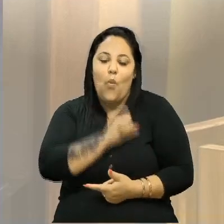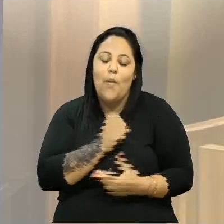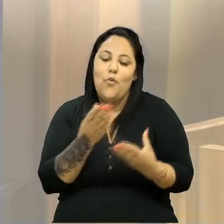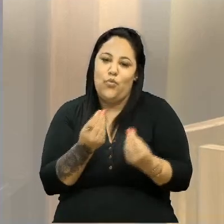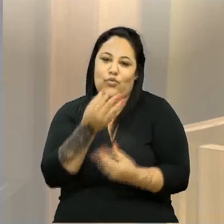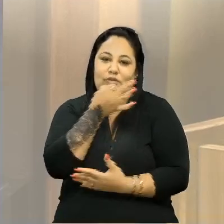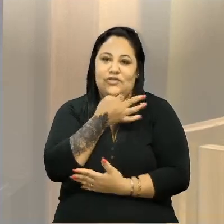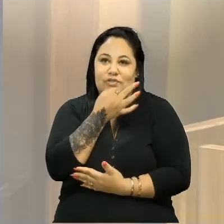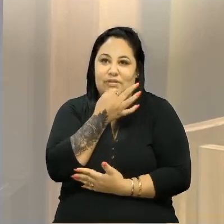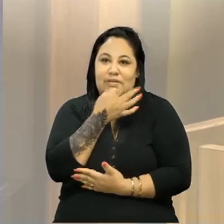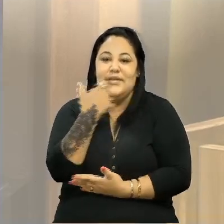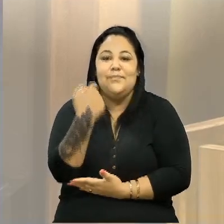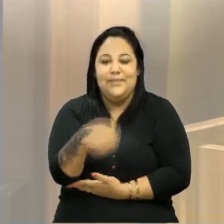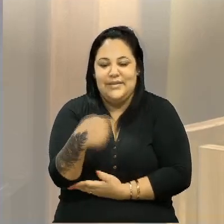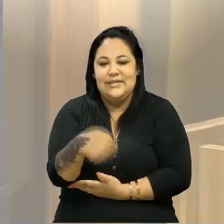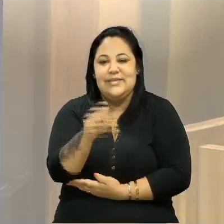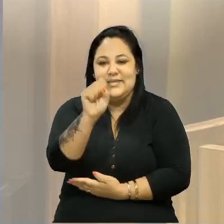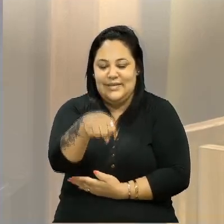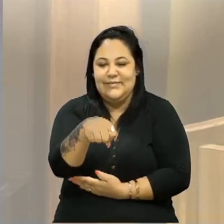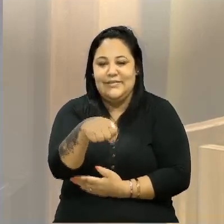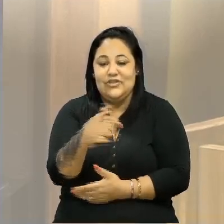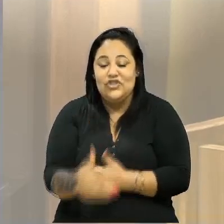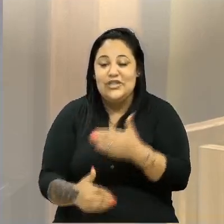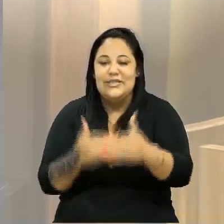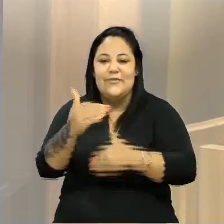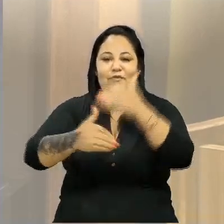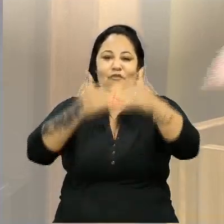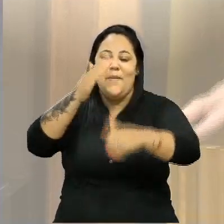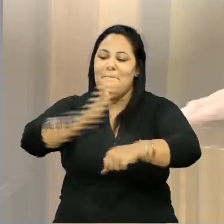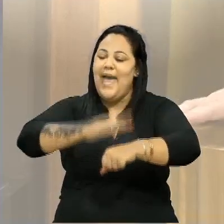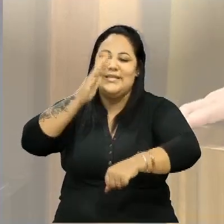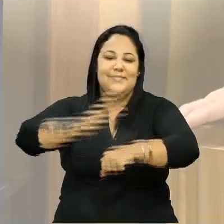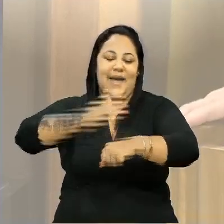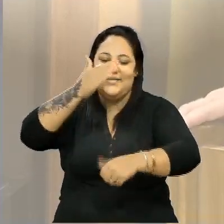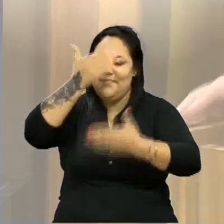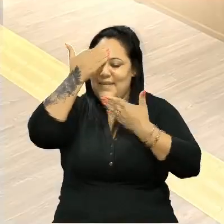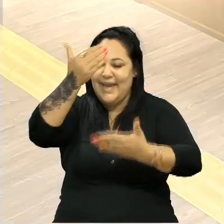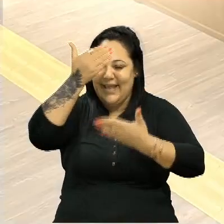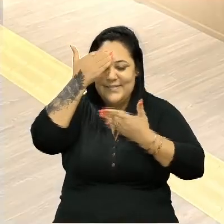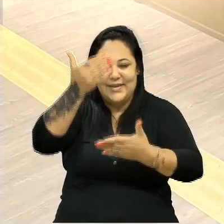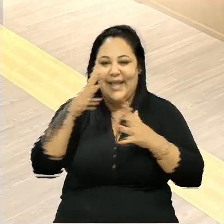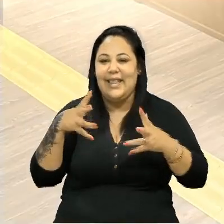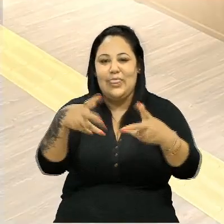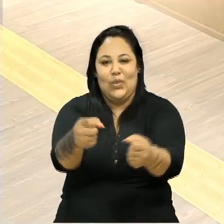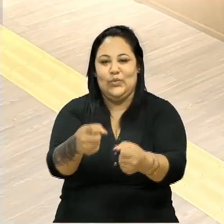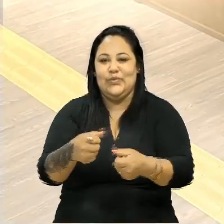e que precisa crescer e se desenvolver cada vez mais. Meu muito obrigado a todos.